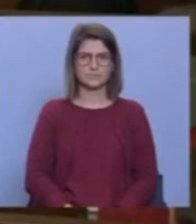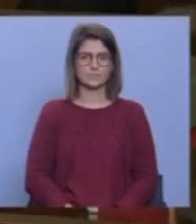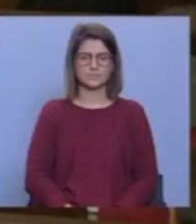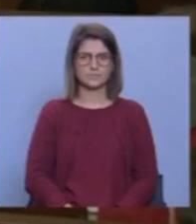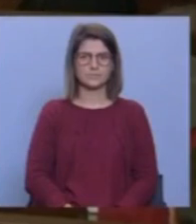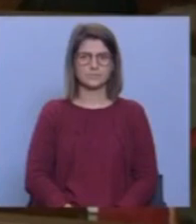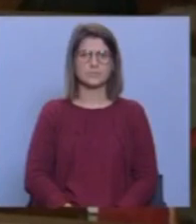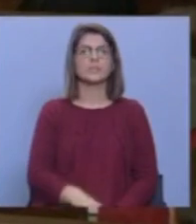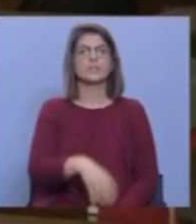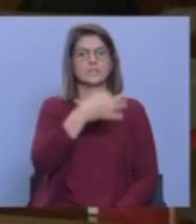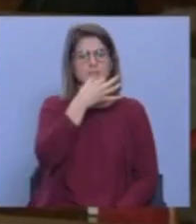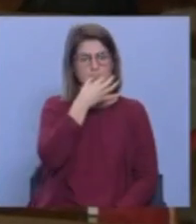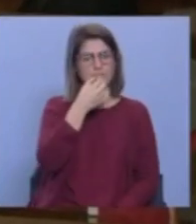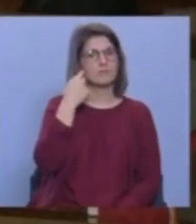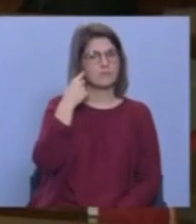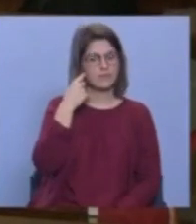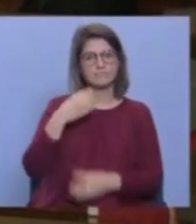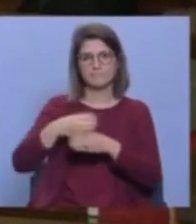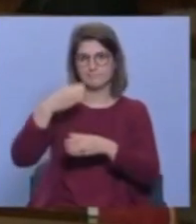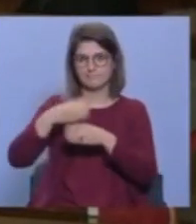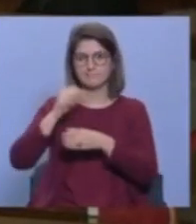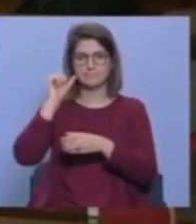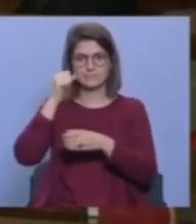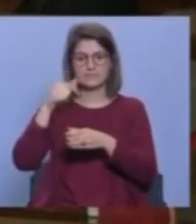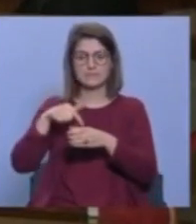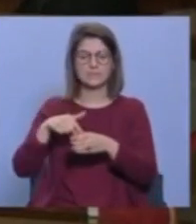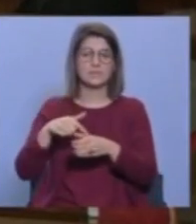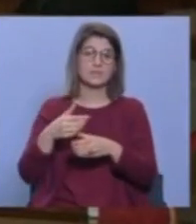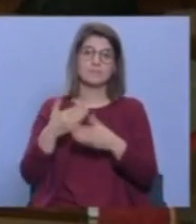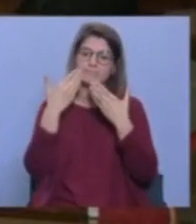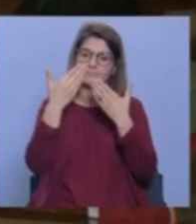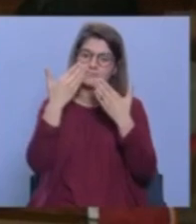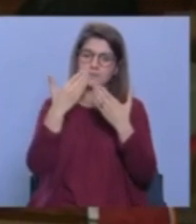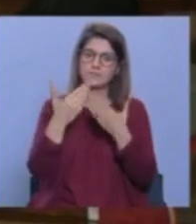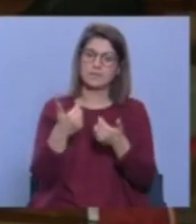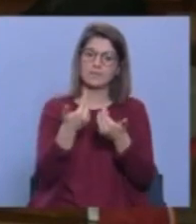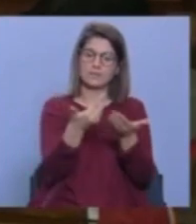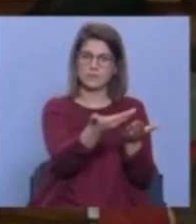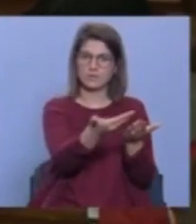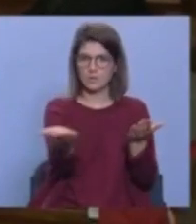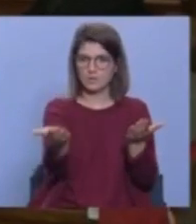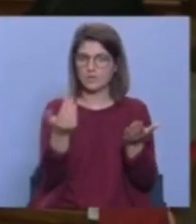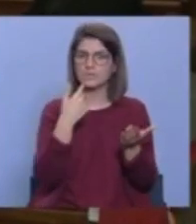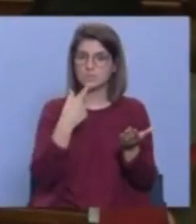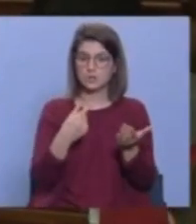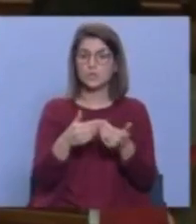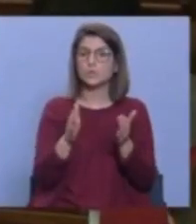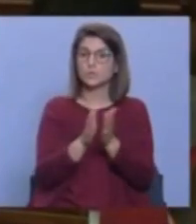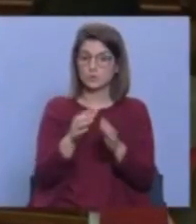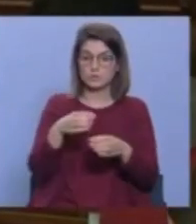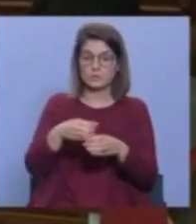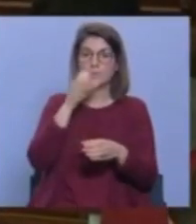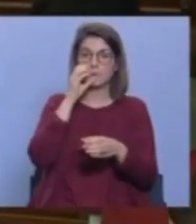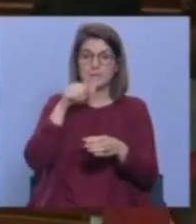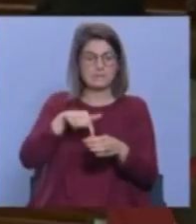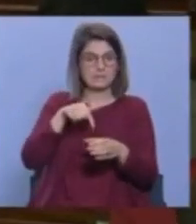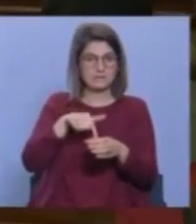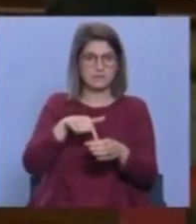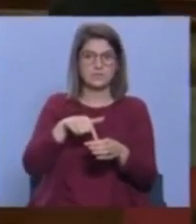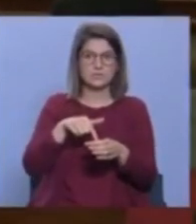De igual modo, no fim da ceia, tomou o cálice e, dão de graças, deu aos seus discípulos, dizendo: tomai todos e